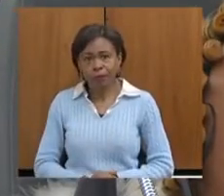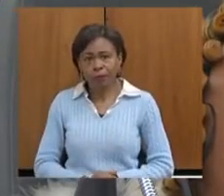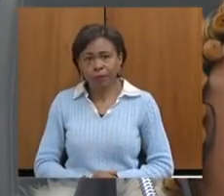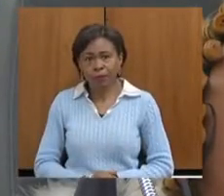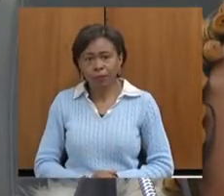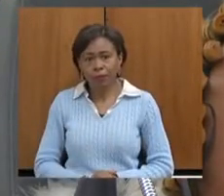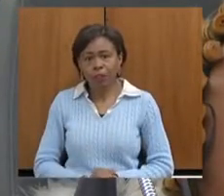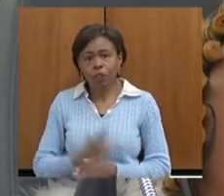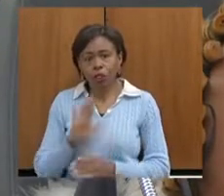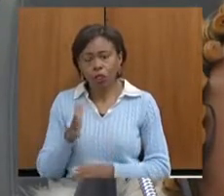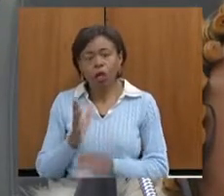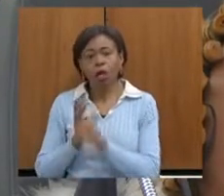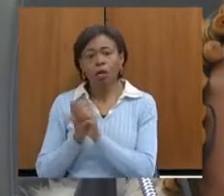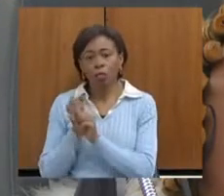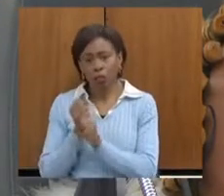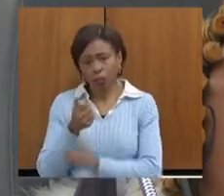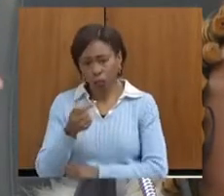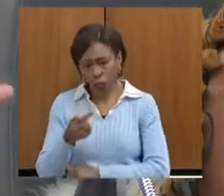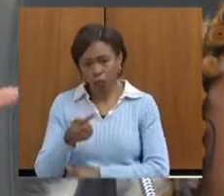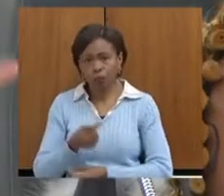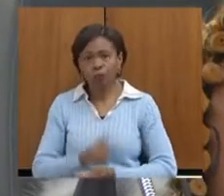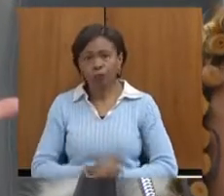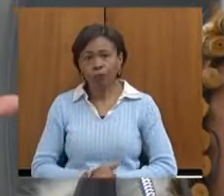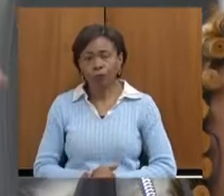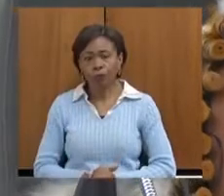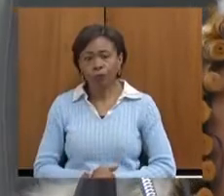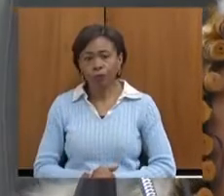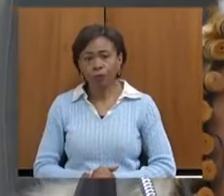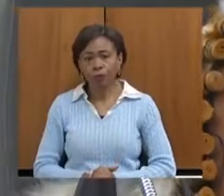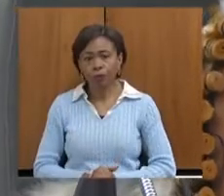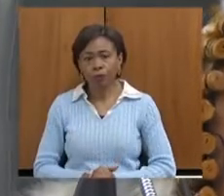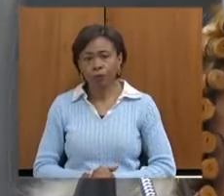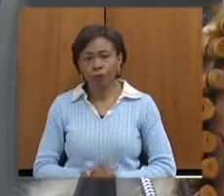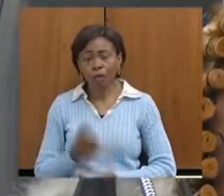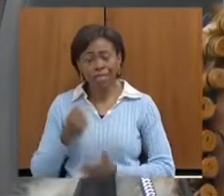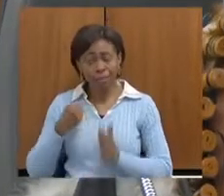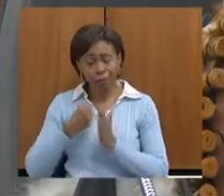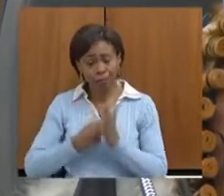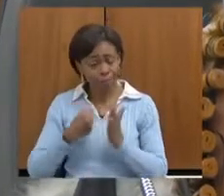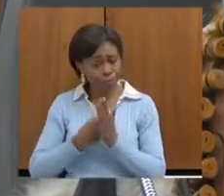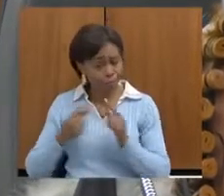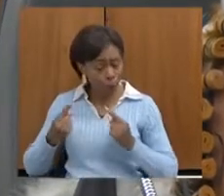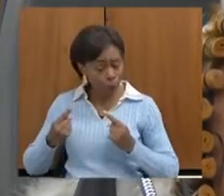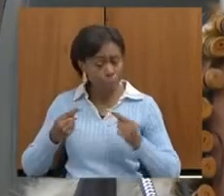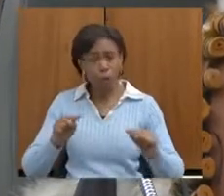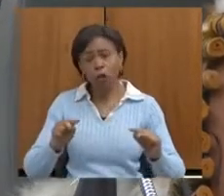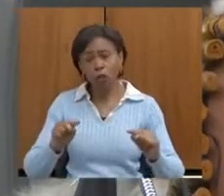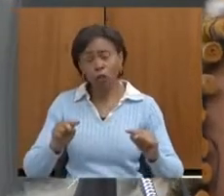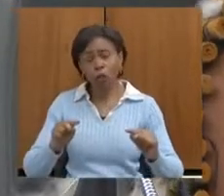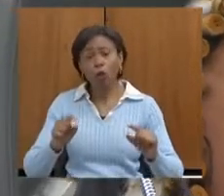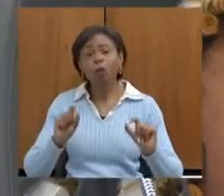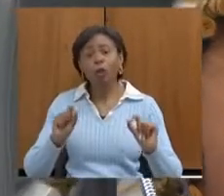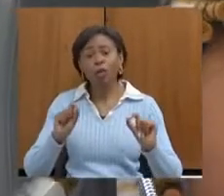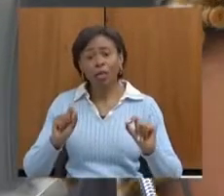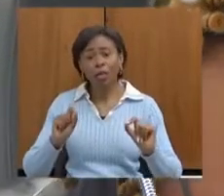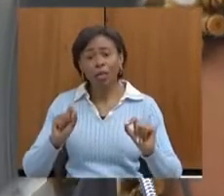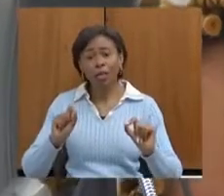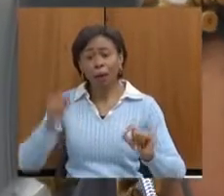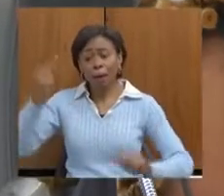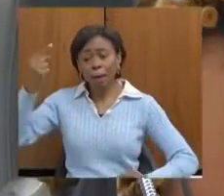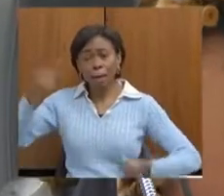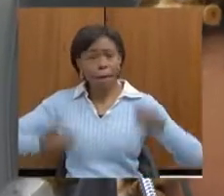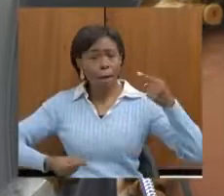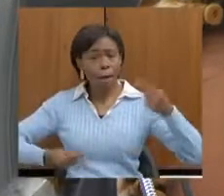17 anos esse combate ele se dá pela disputa permanente do